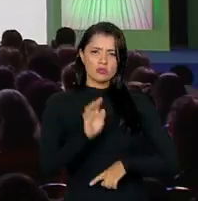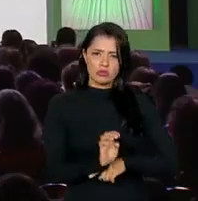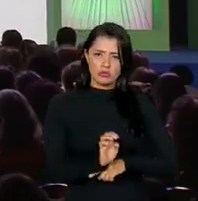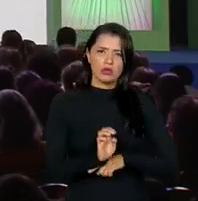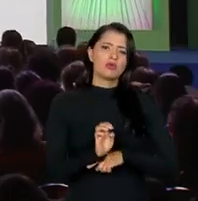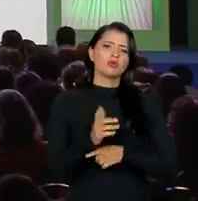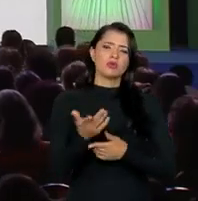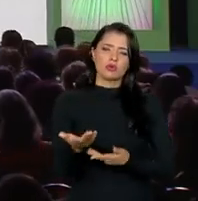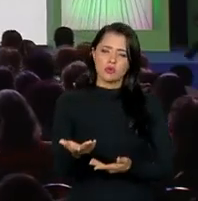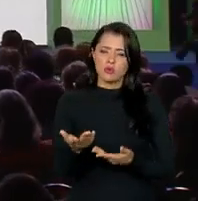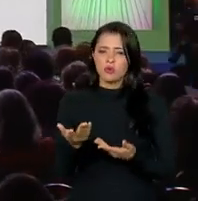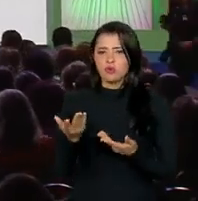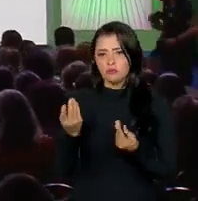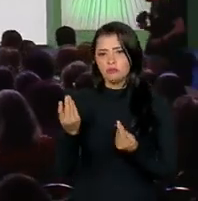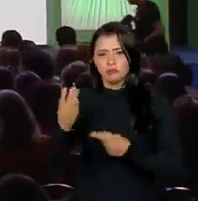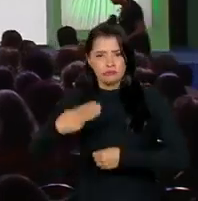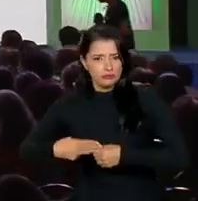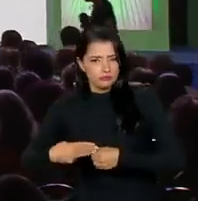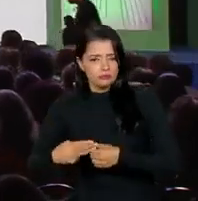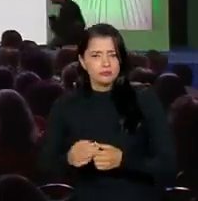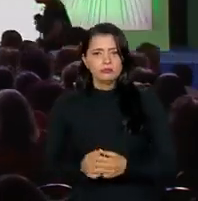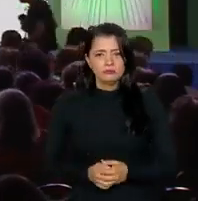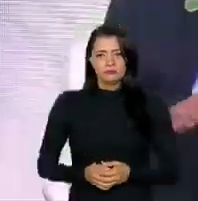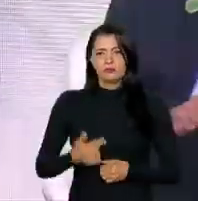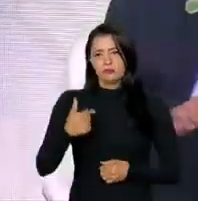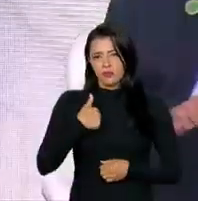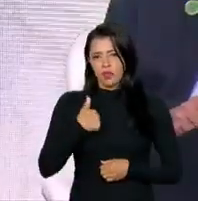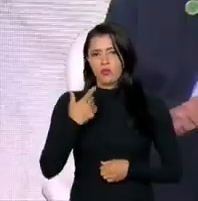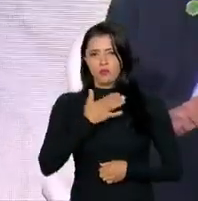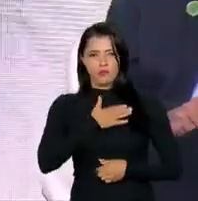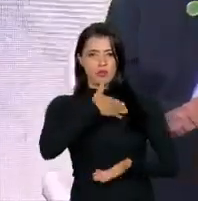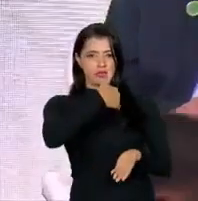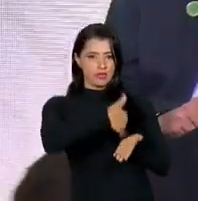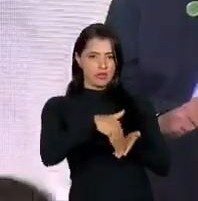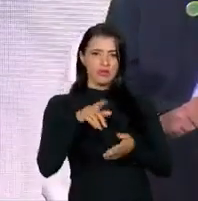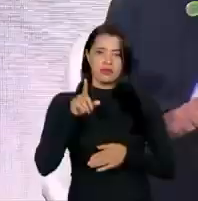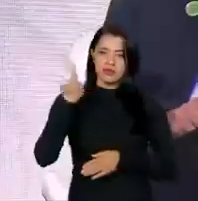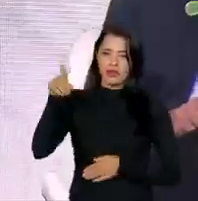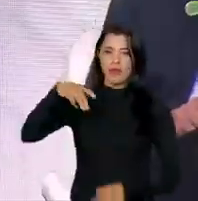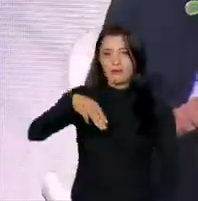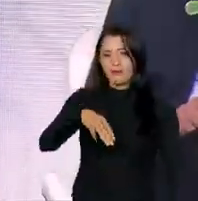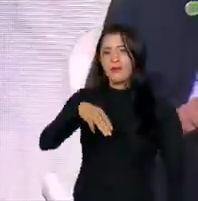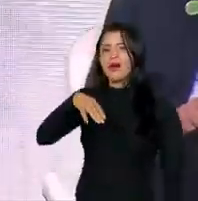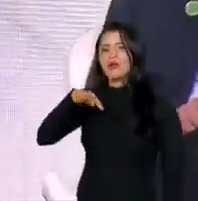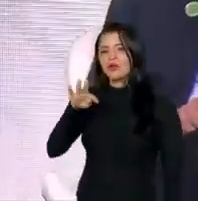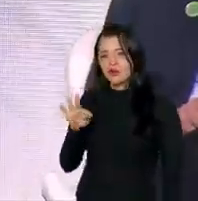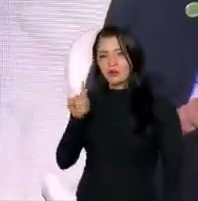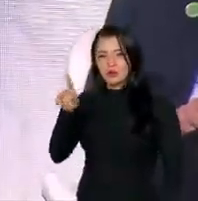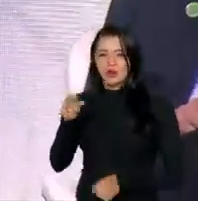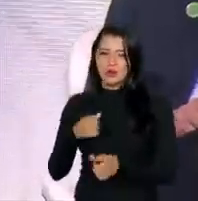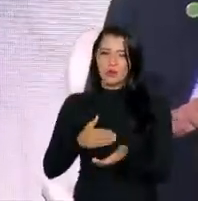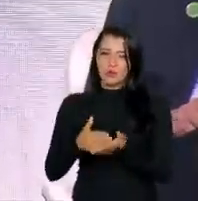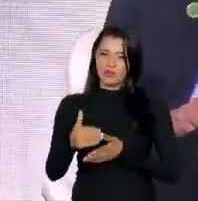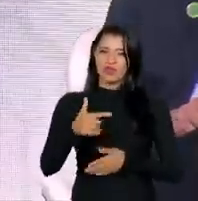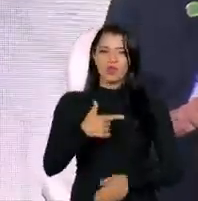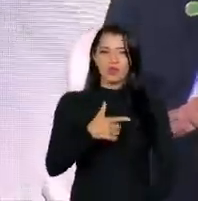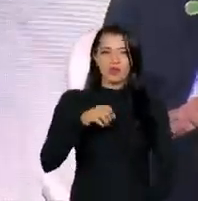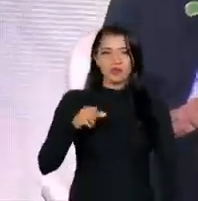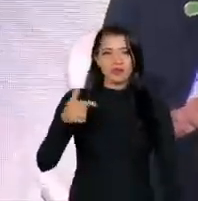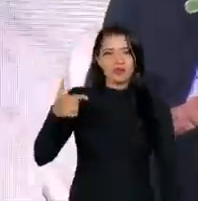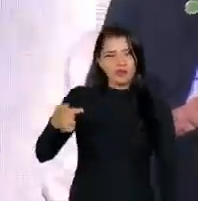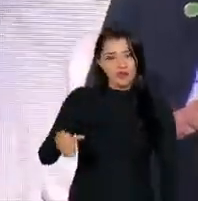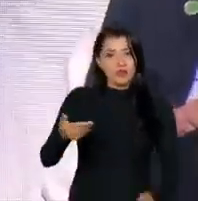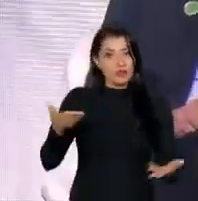estados e municípios. Eu estou na minha secretaria lá do estado de Mato Grosso desde 2017. E só nesse